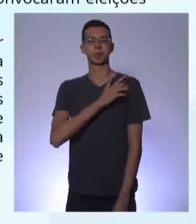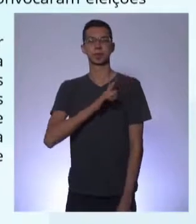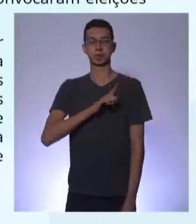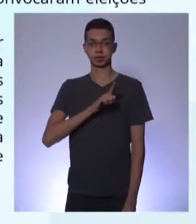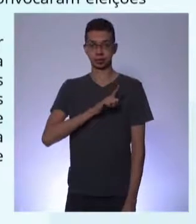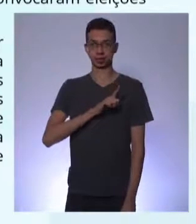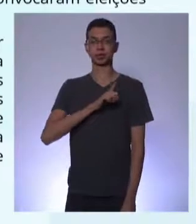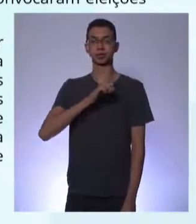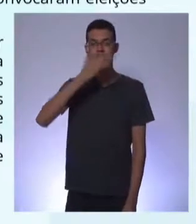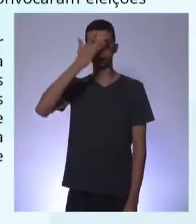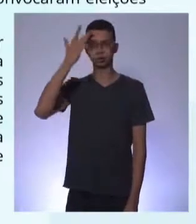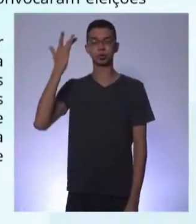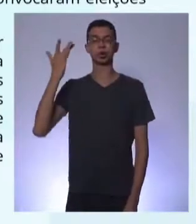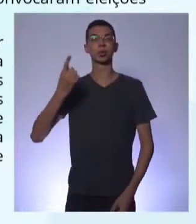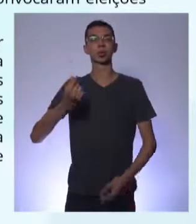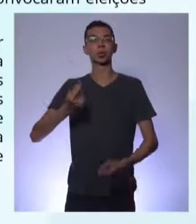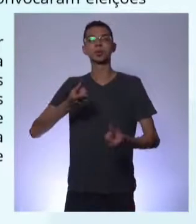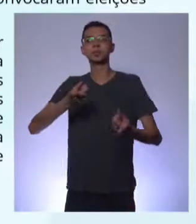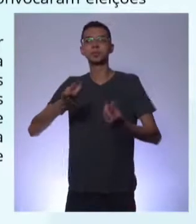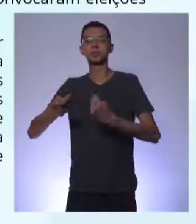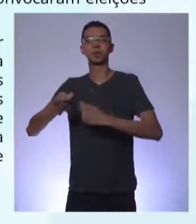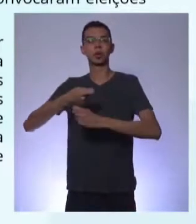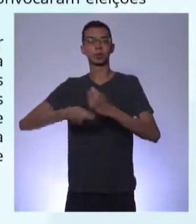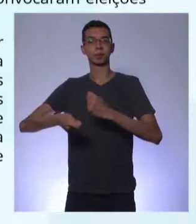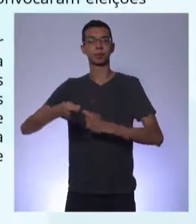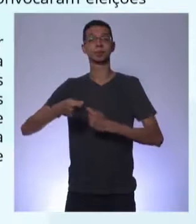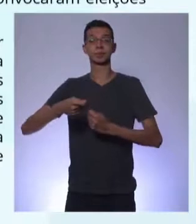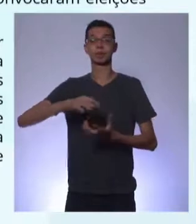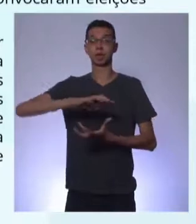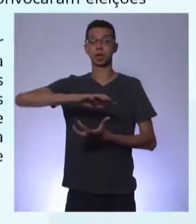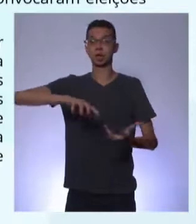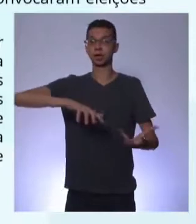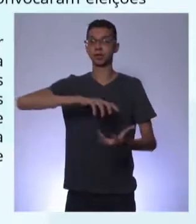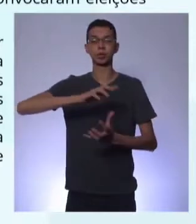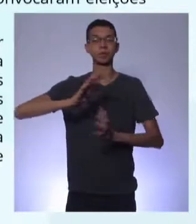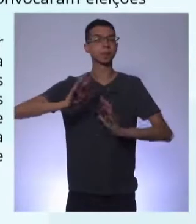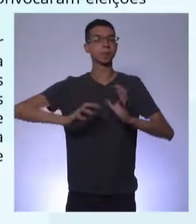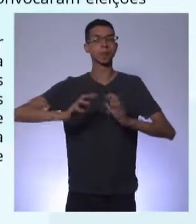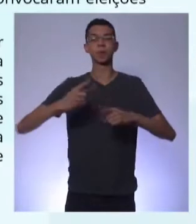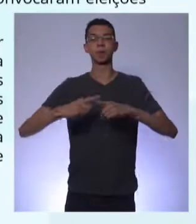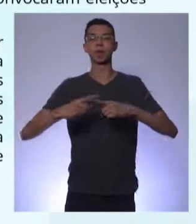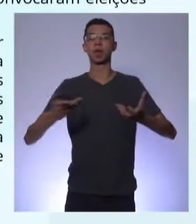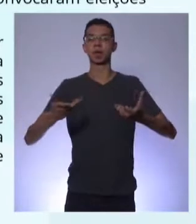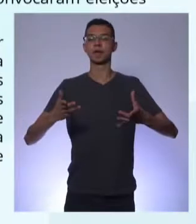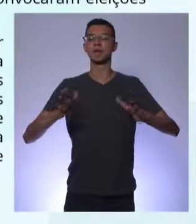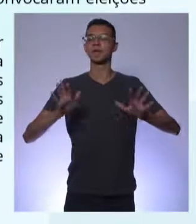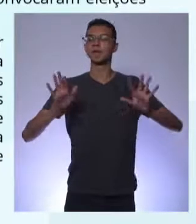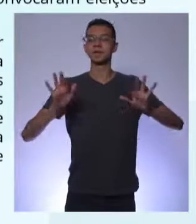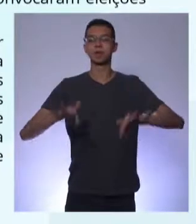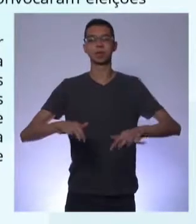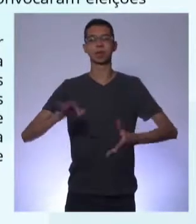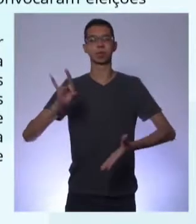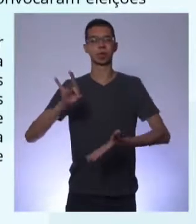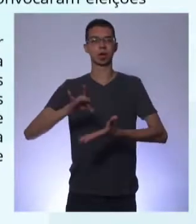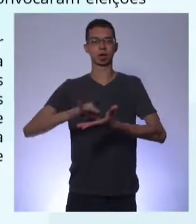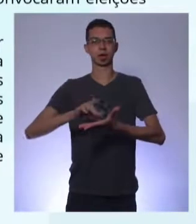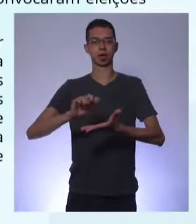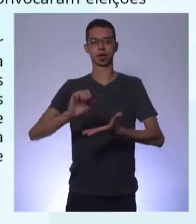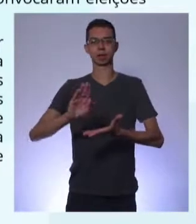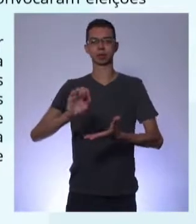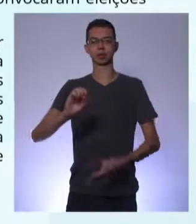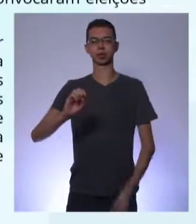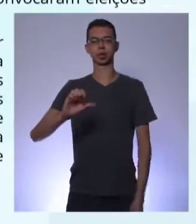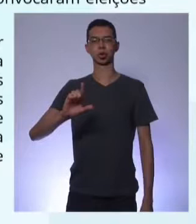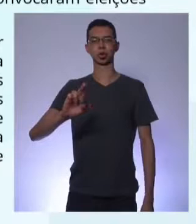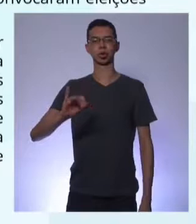iluministas, promoveram uma revolução cujo objetivo era pôr fim ao absolutismo português.